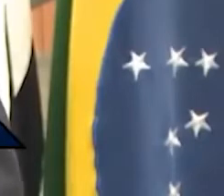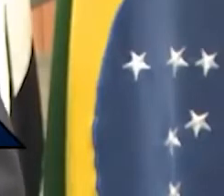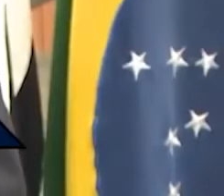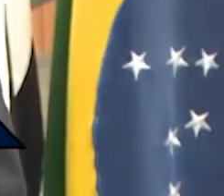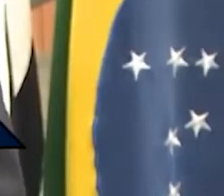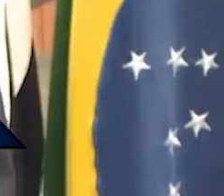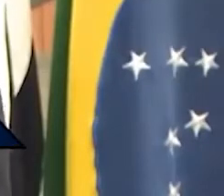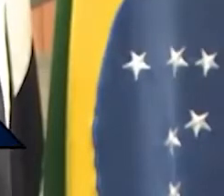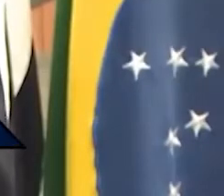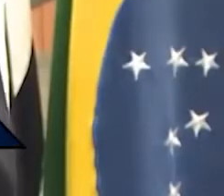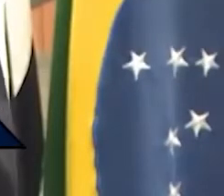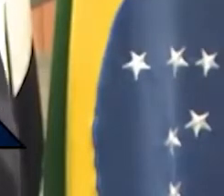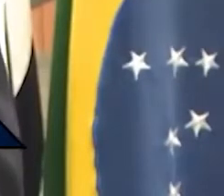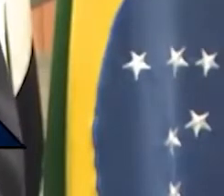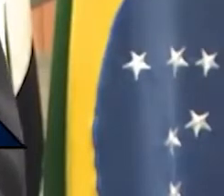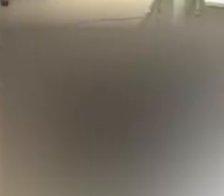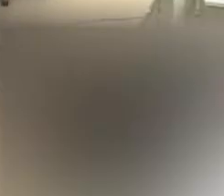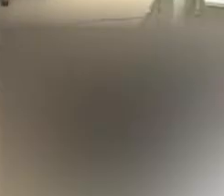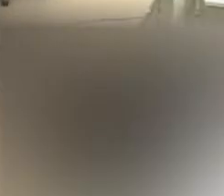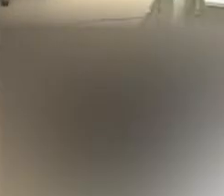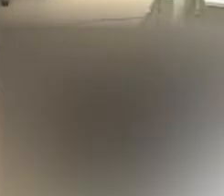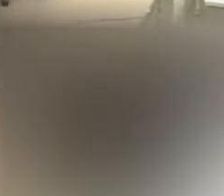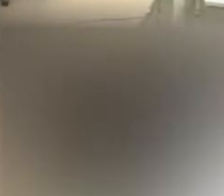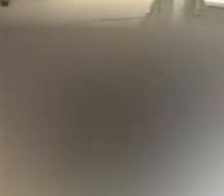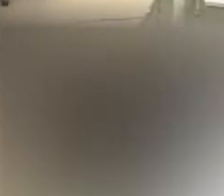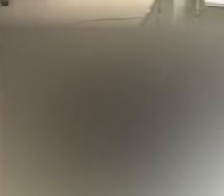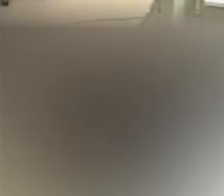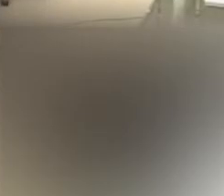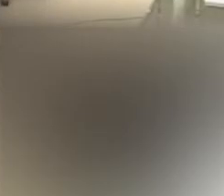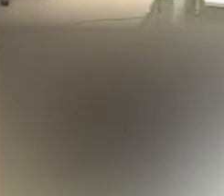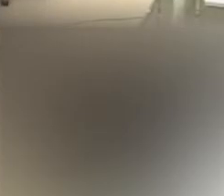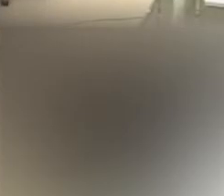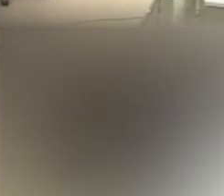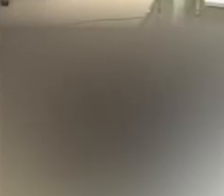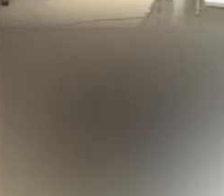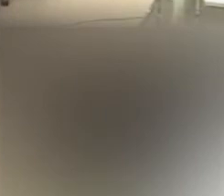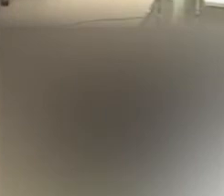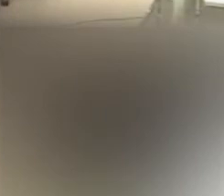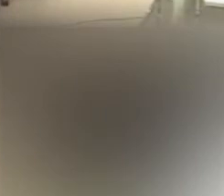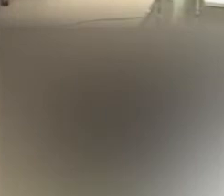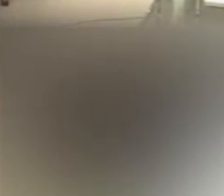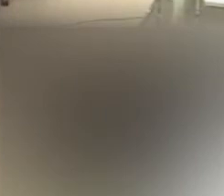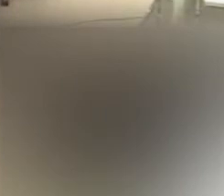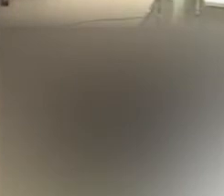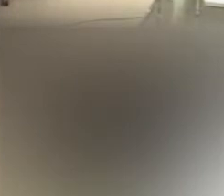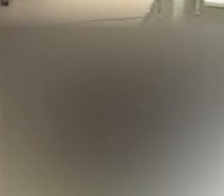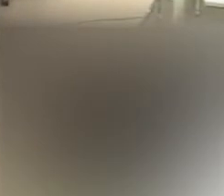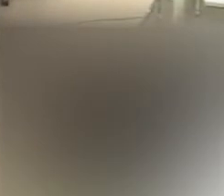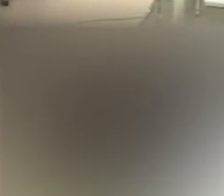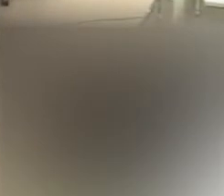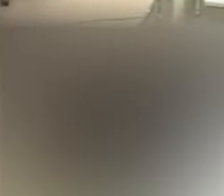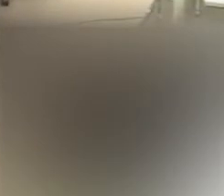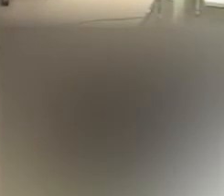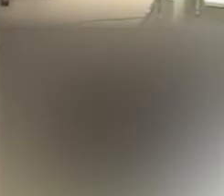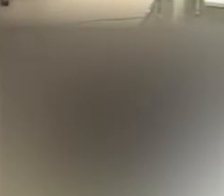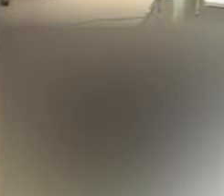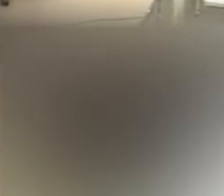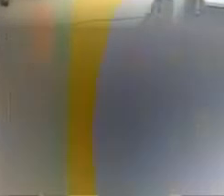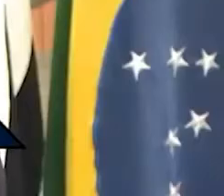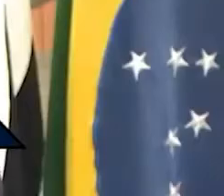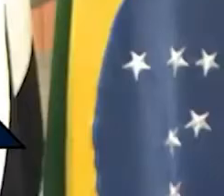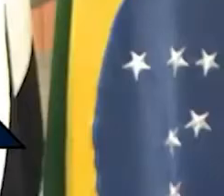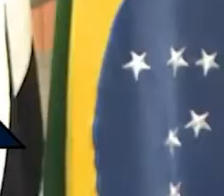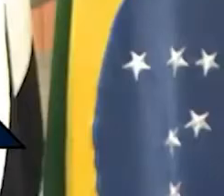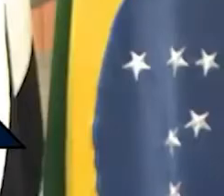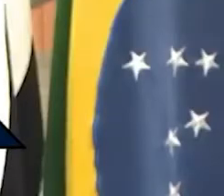agência sem depender de ninguém. A proposta segue em tramitação na Câmara e precisa passar pela discussão do